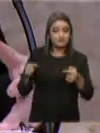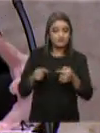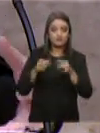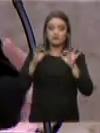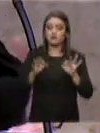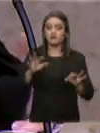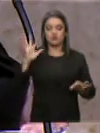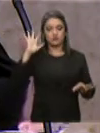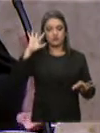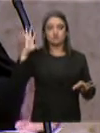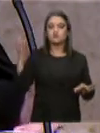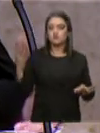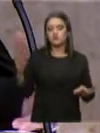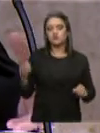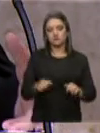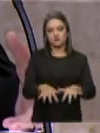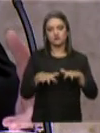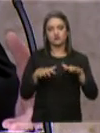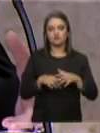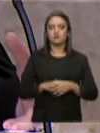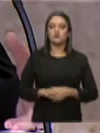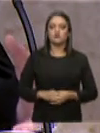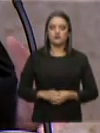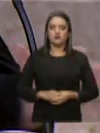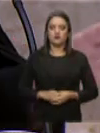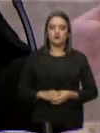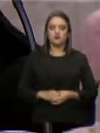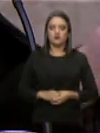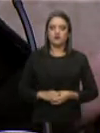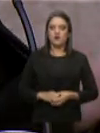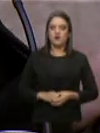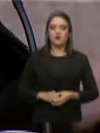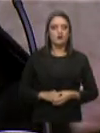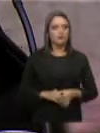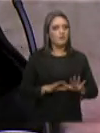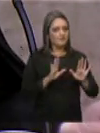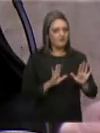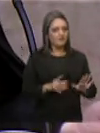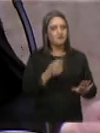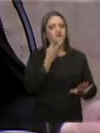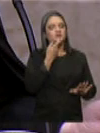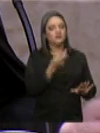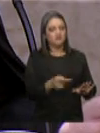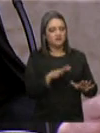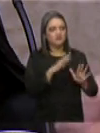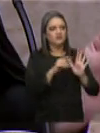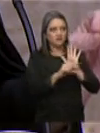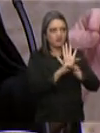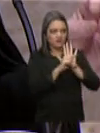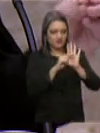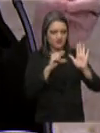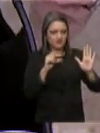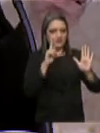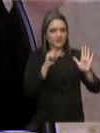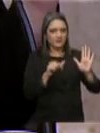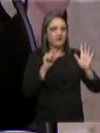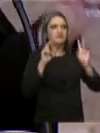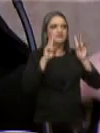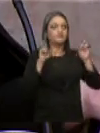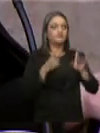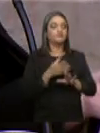ao decidido pelo plenário, pela maioria do plenário. Mas eu faço o registro na parte dispositiva que quanto